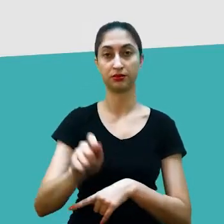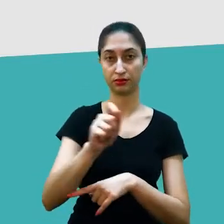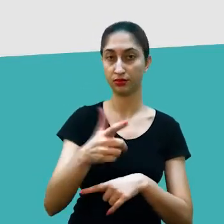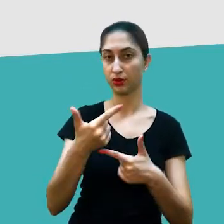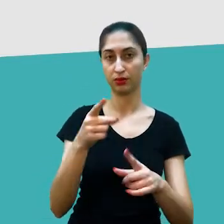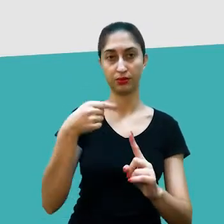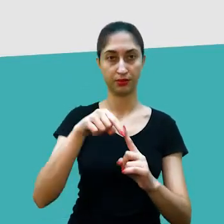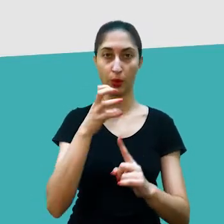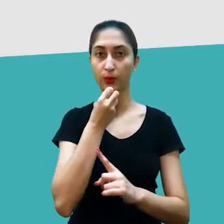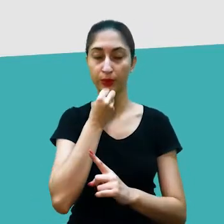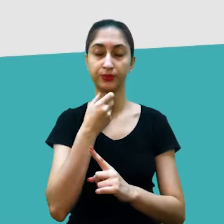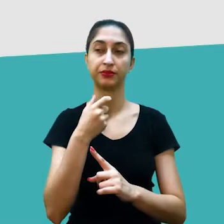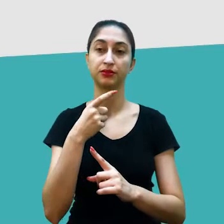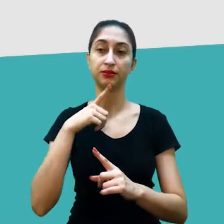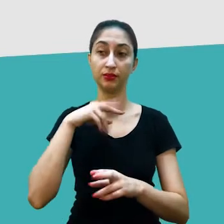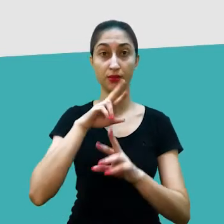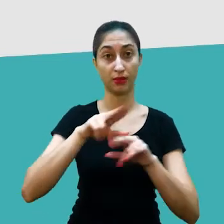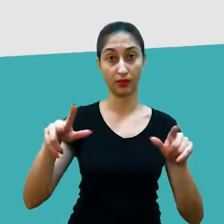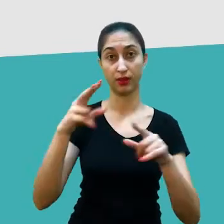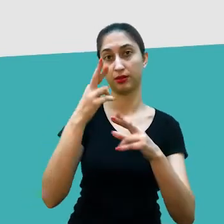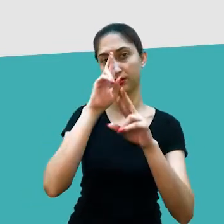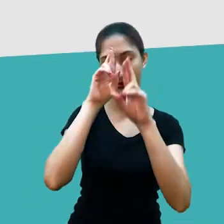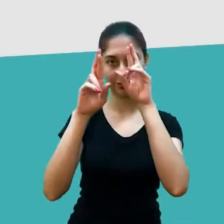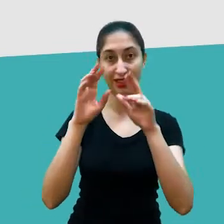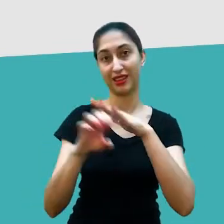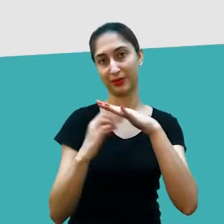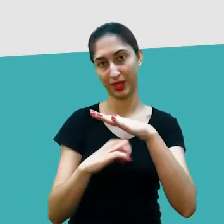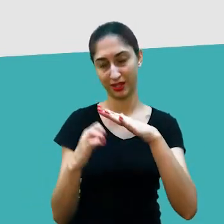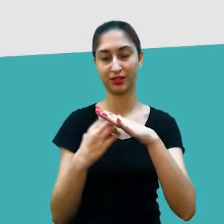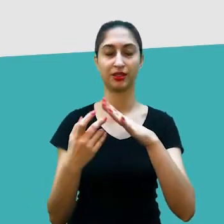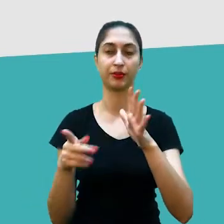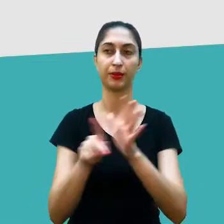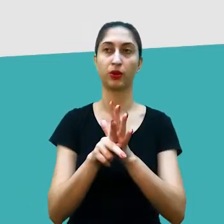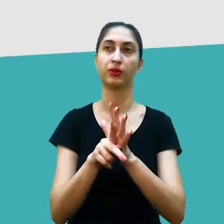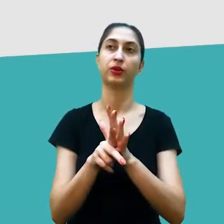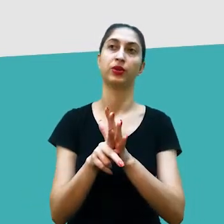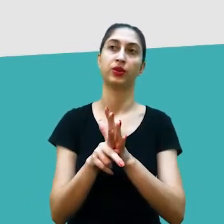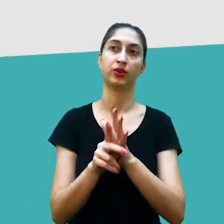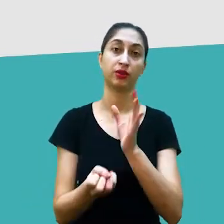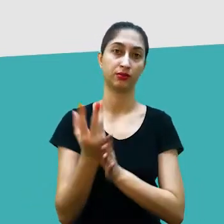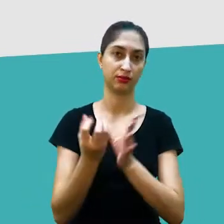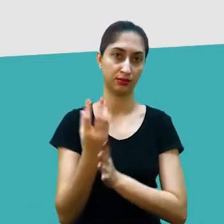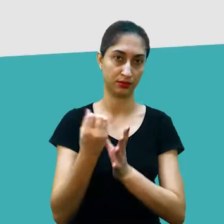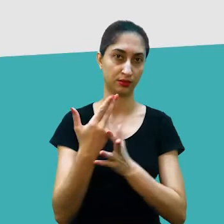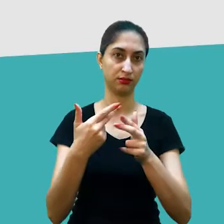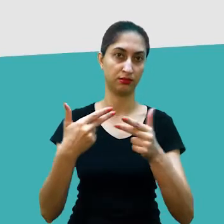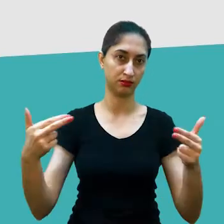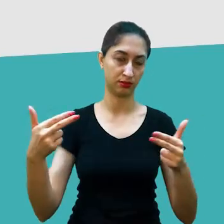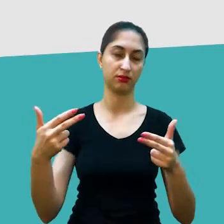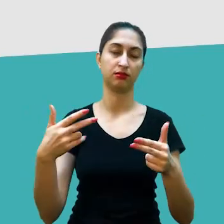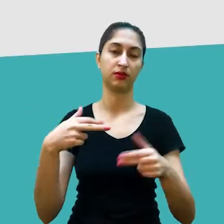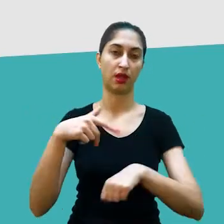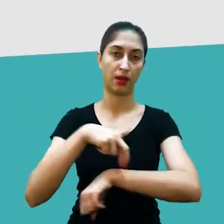dirigida por empresas que fazem materiais de moda. E ela já existe há 35 anos, ela está